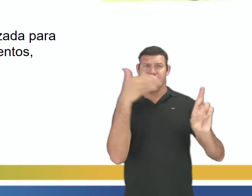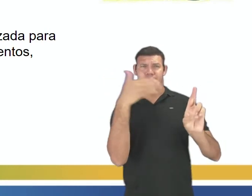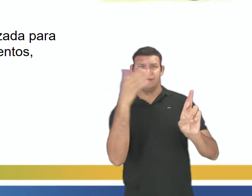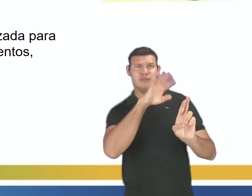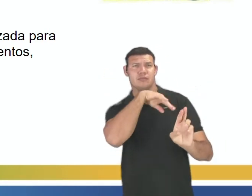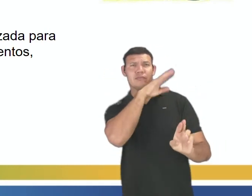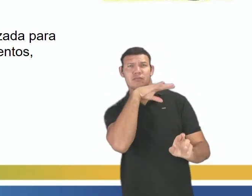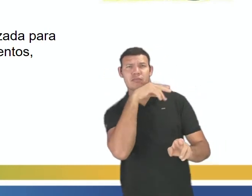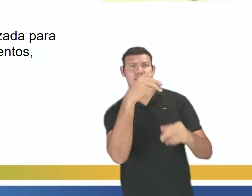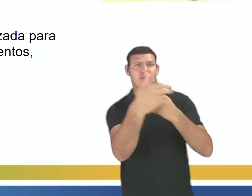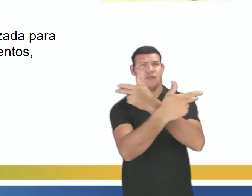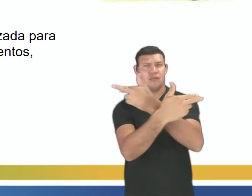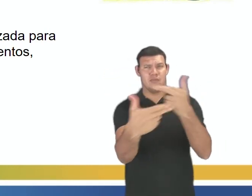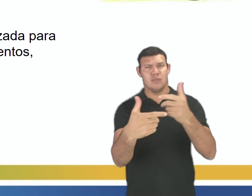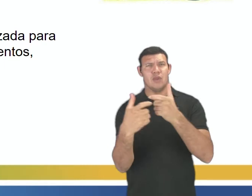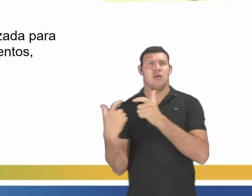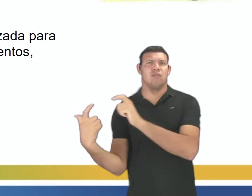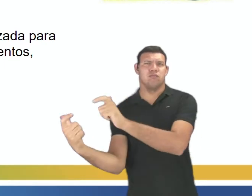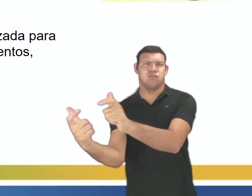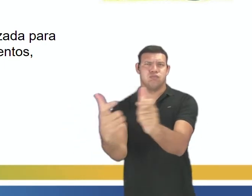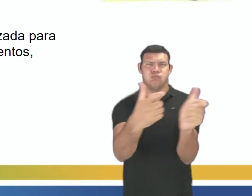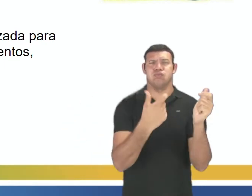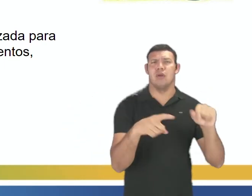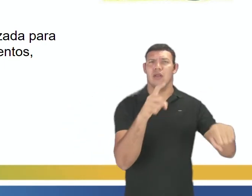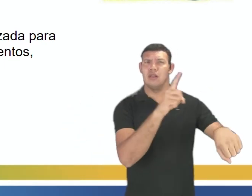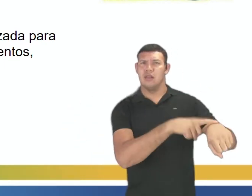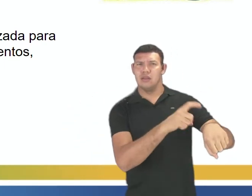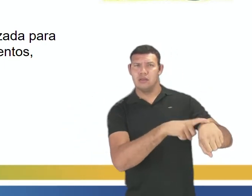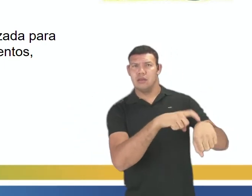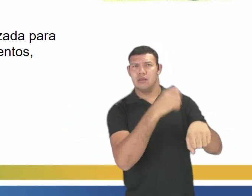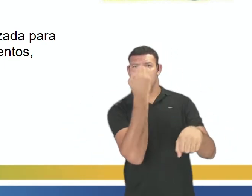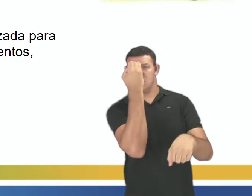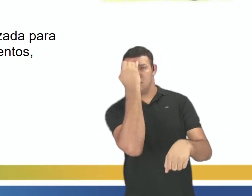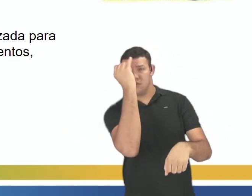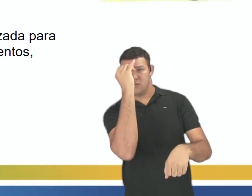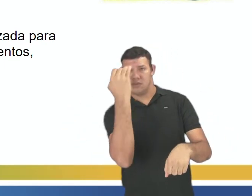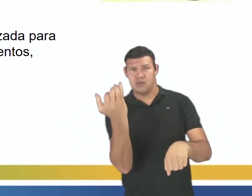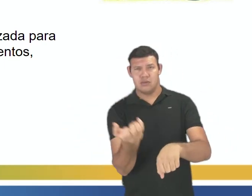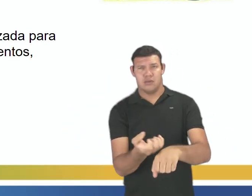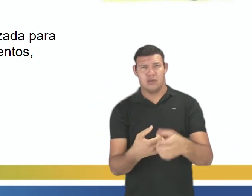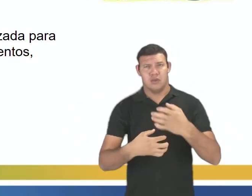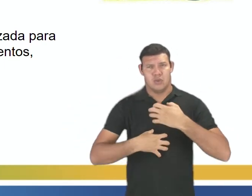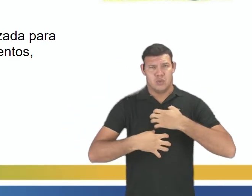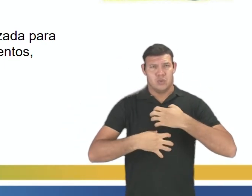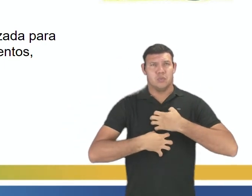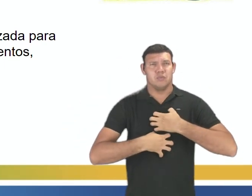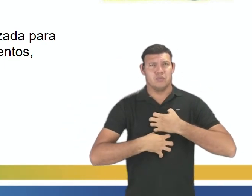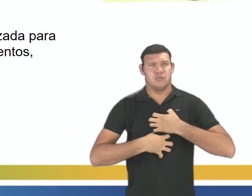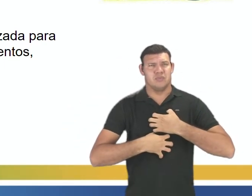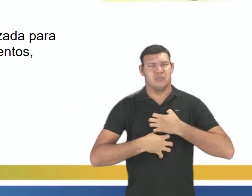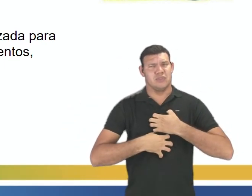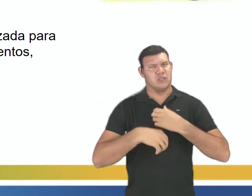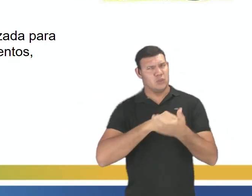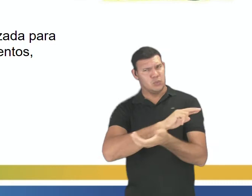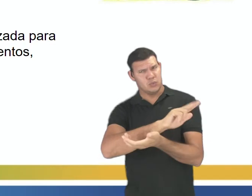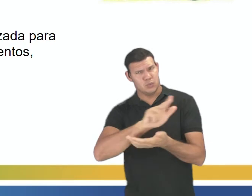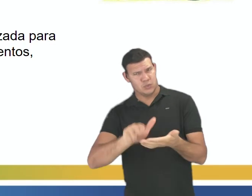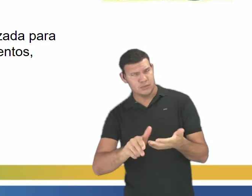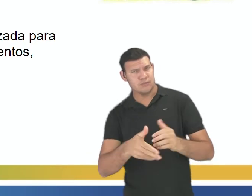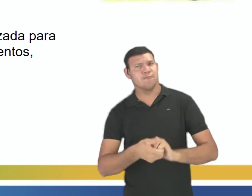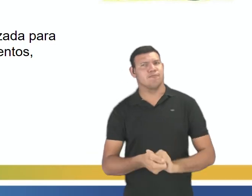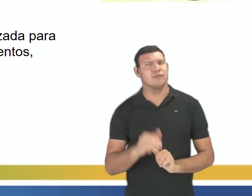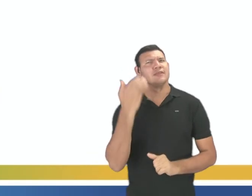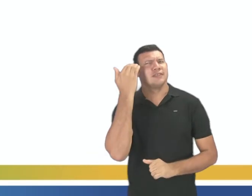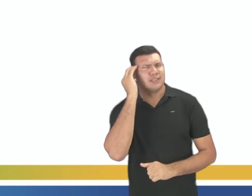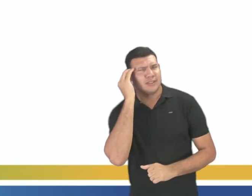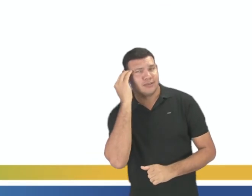sujeito, vai se aplicar também ao pronome objeto it, tanto é que ele não muda, tudo bem? Ok? Já que vocês